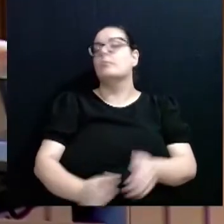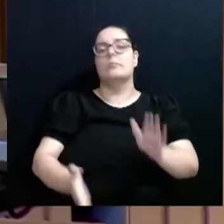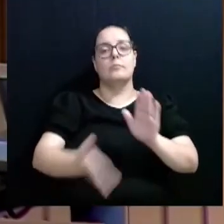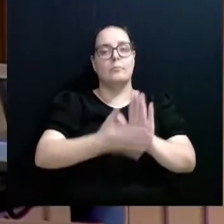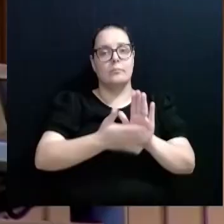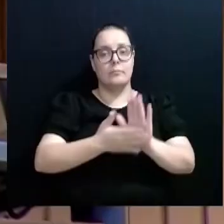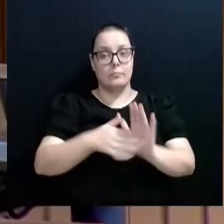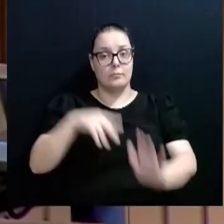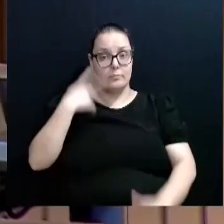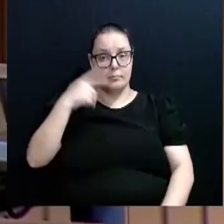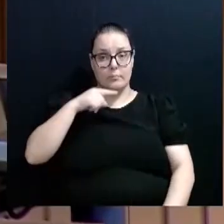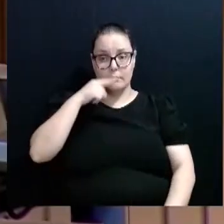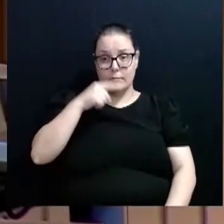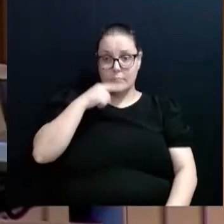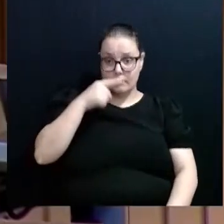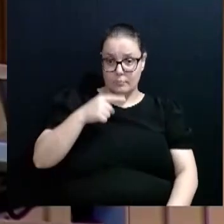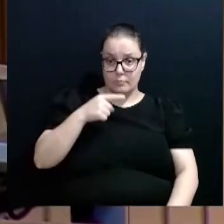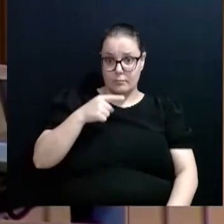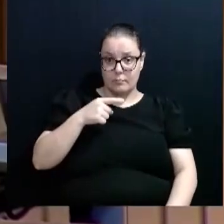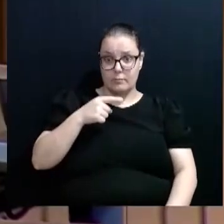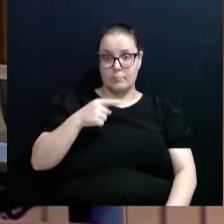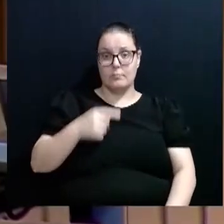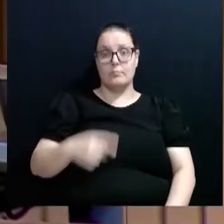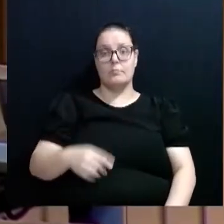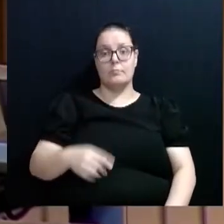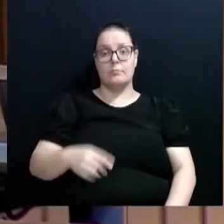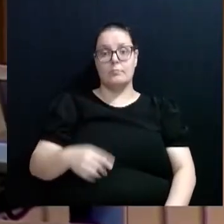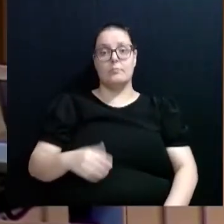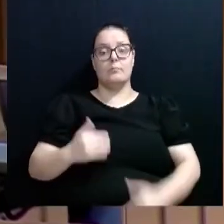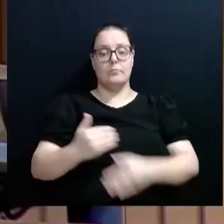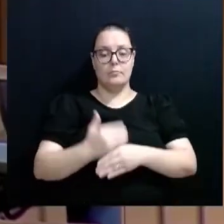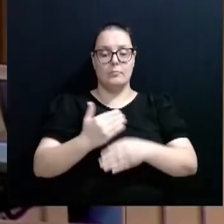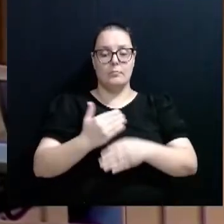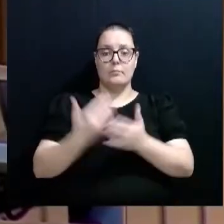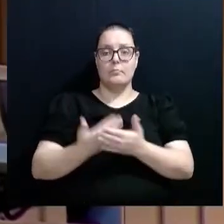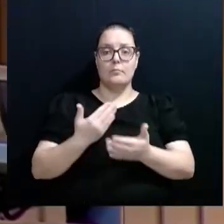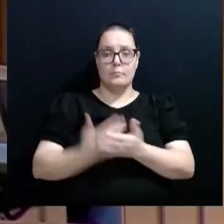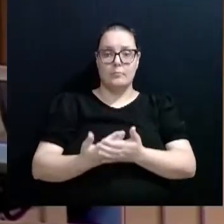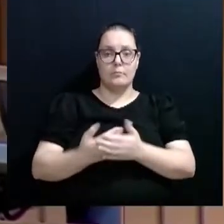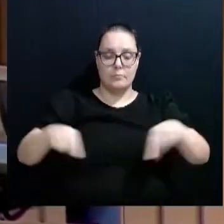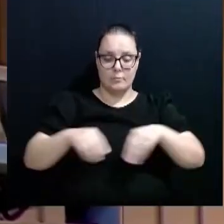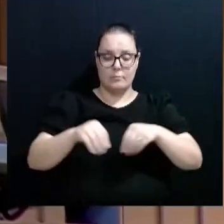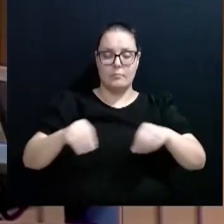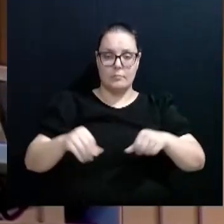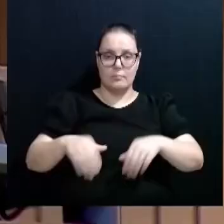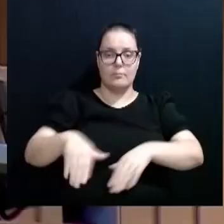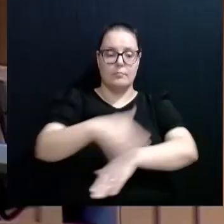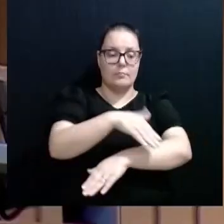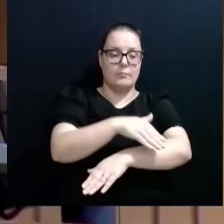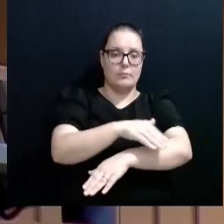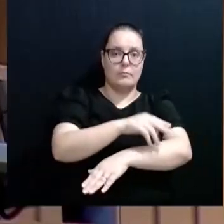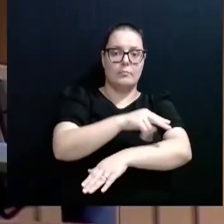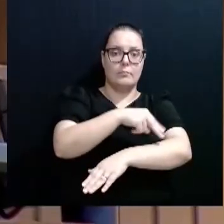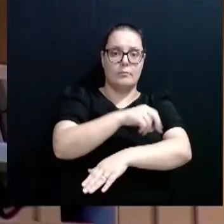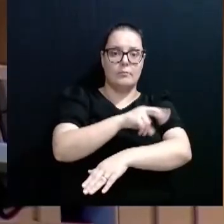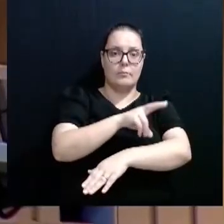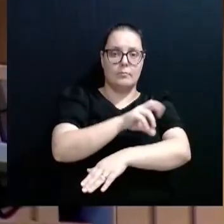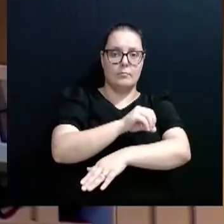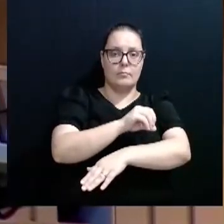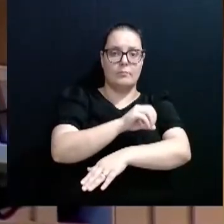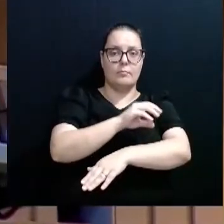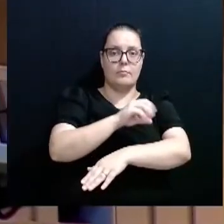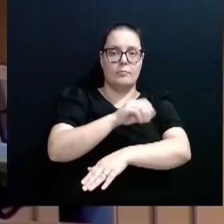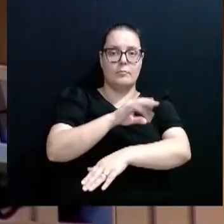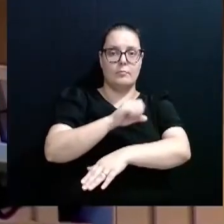Eduardo Magoga e prevê a construção da escola em um terreno situado entre as ruas Novotel e Júlia Lopes Pinheiro, na Vila